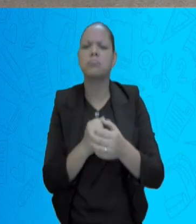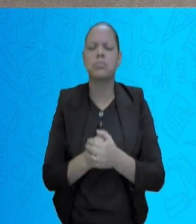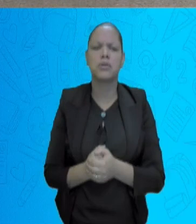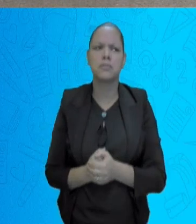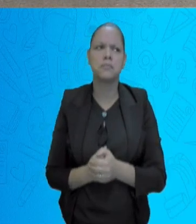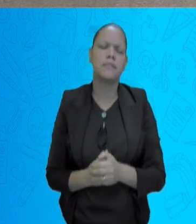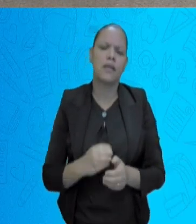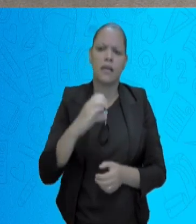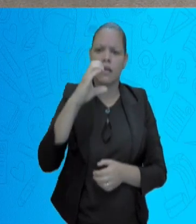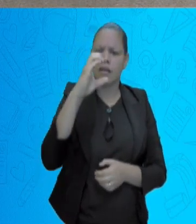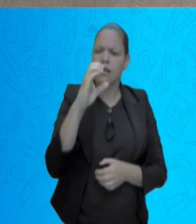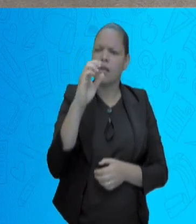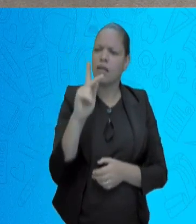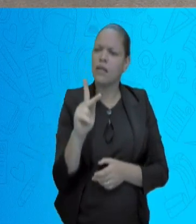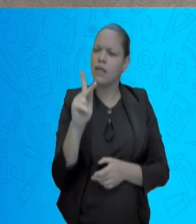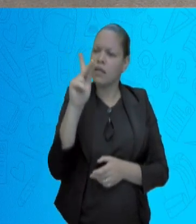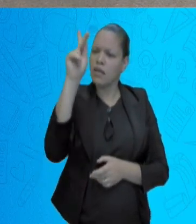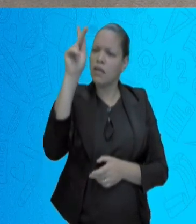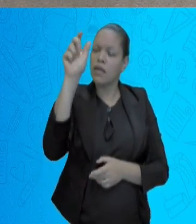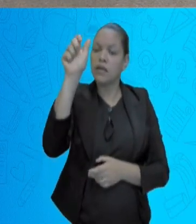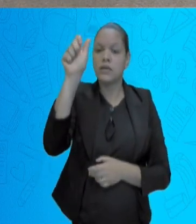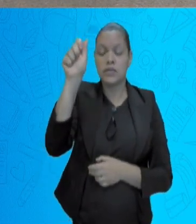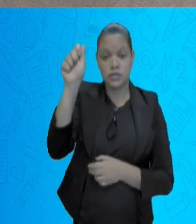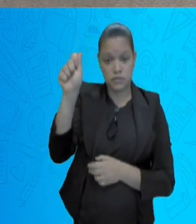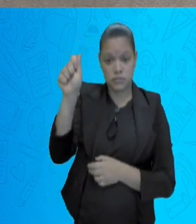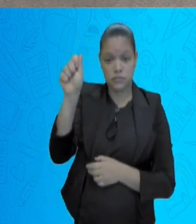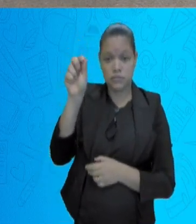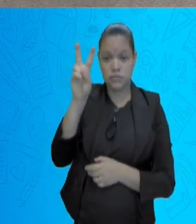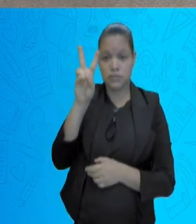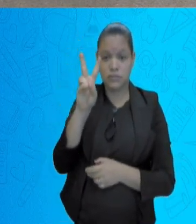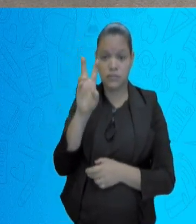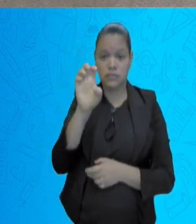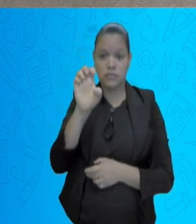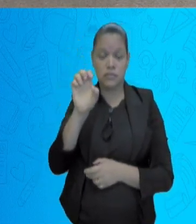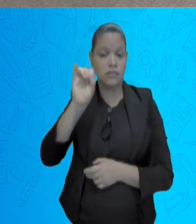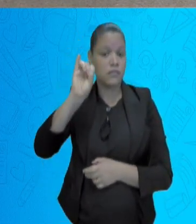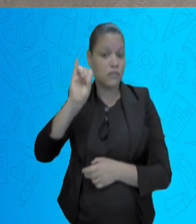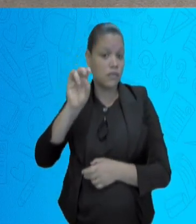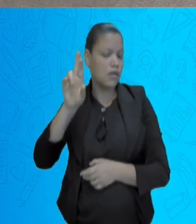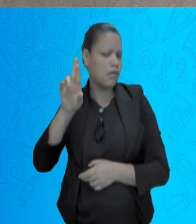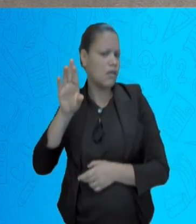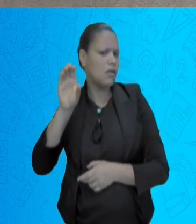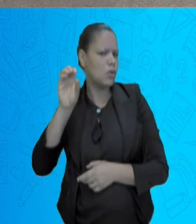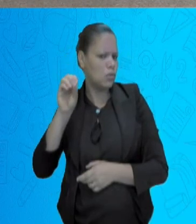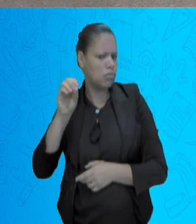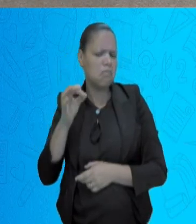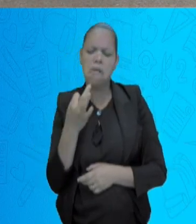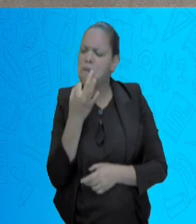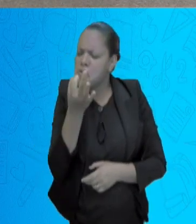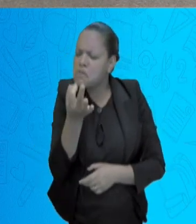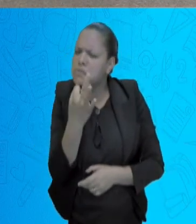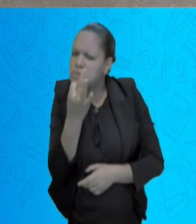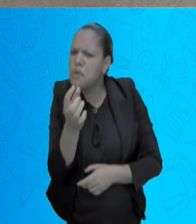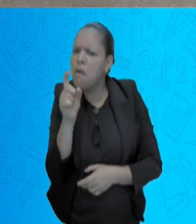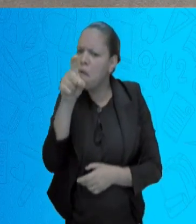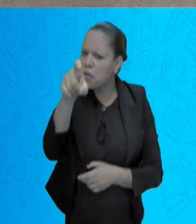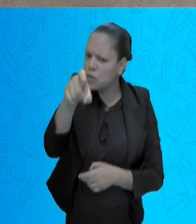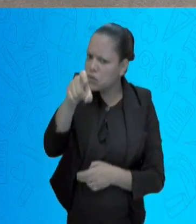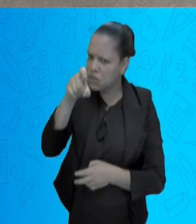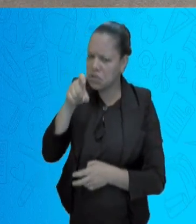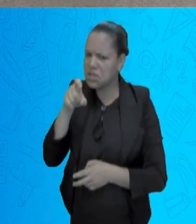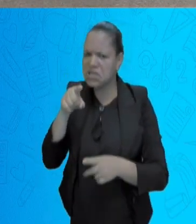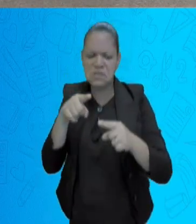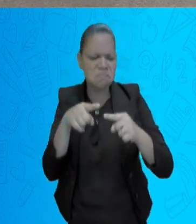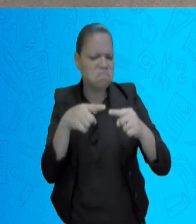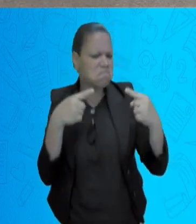chá, chá. Ele tem o som de X, mas ele não é escrito com X, ele é escrito com